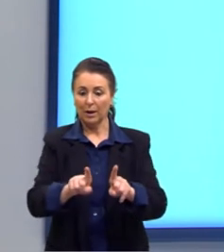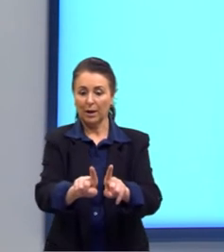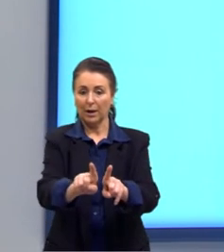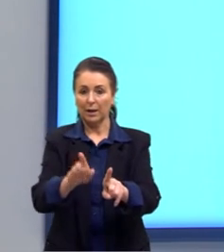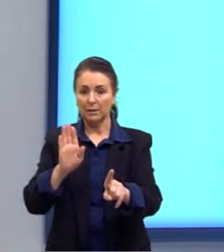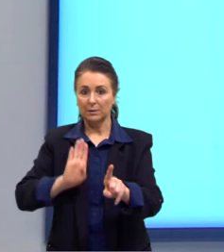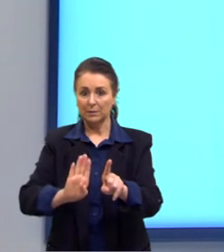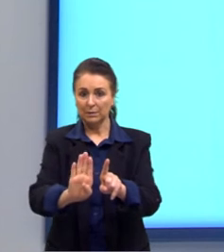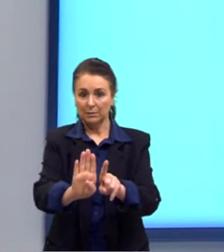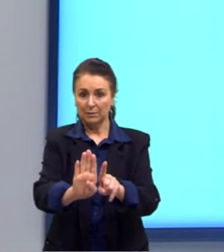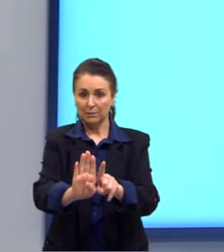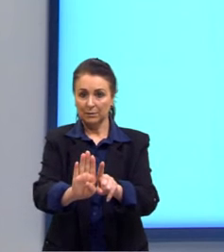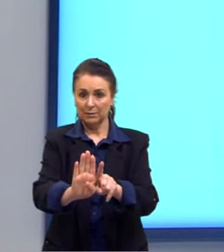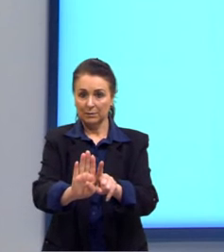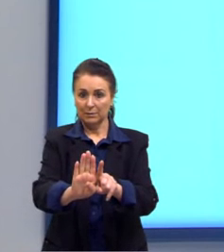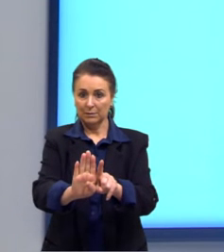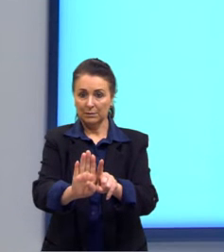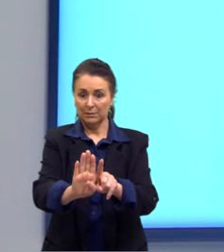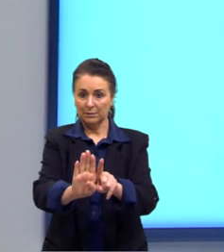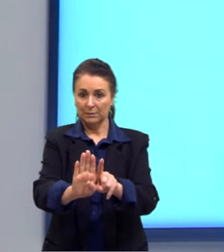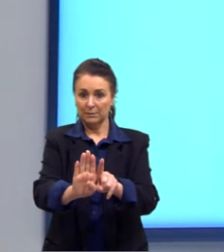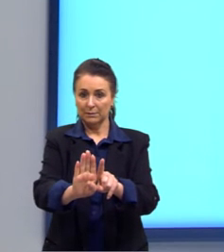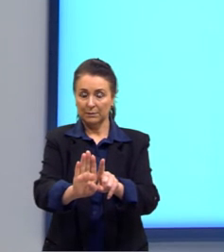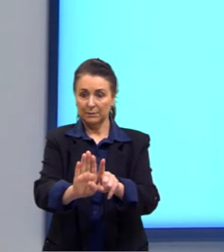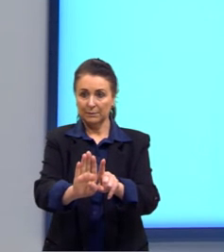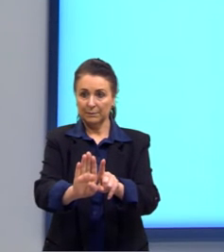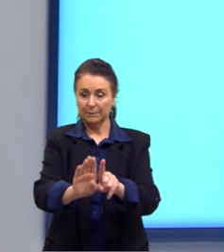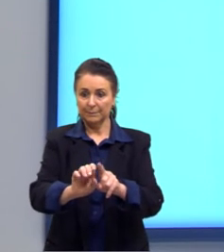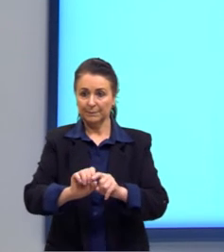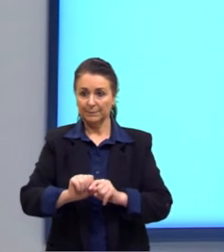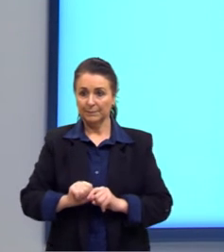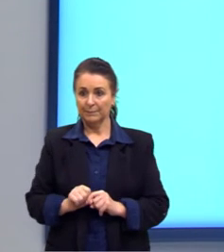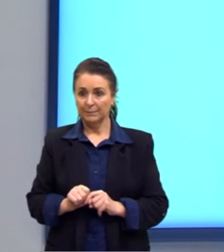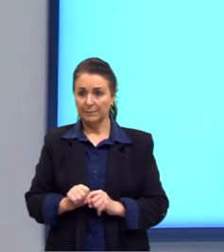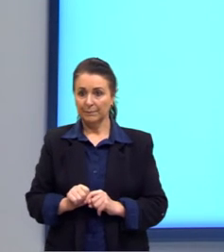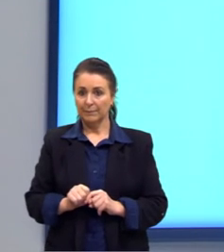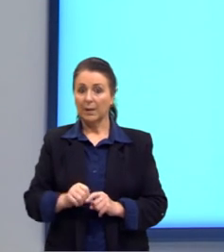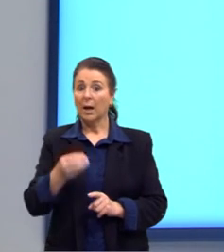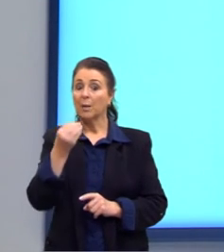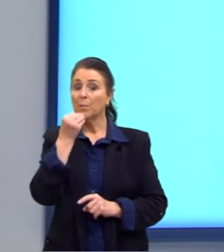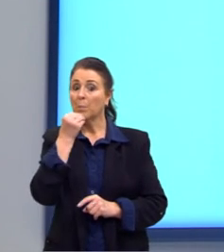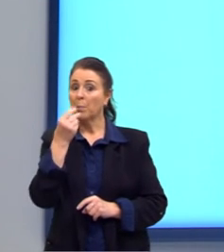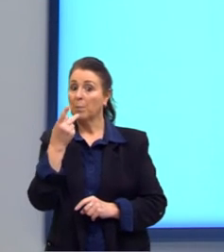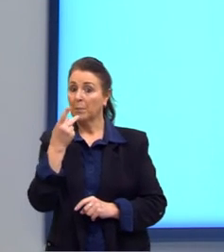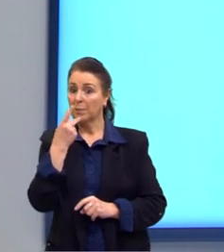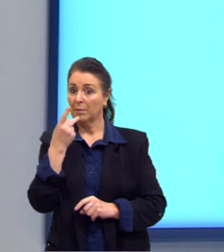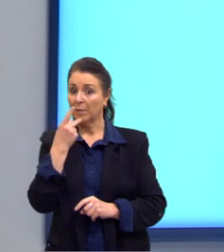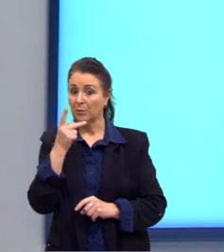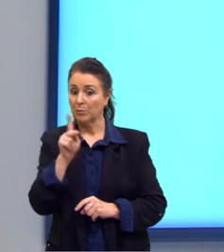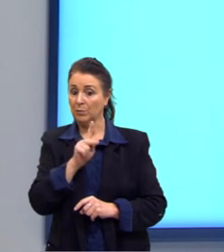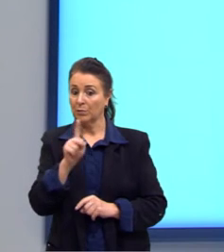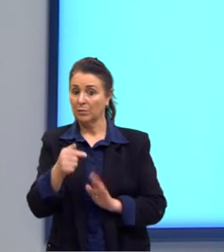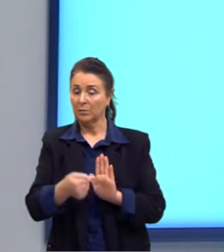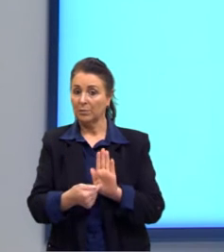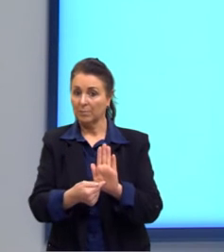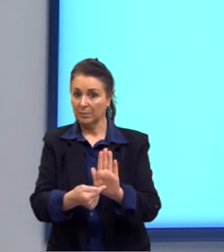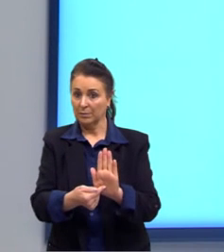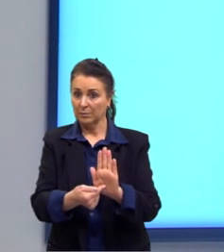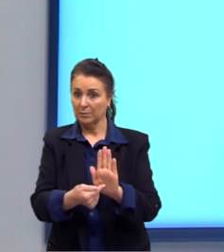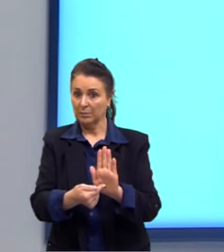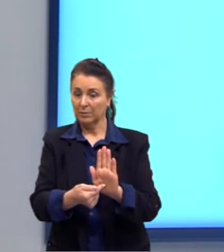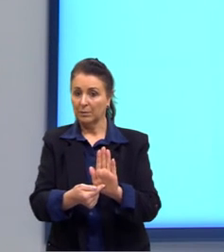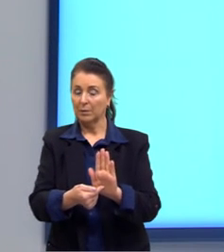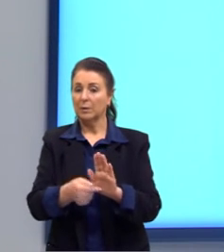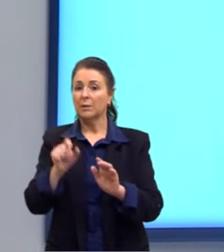Ah tá então vamos ver aqui essa probabilidade aqui Ah tá e